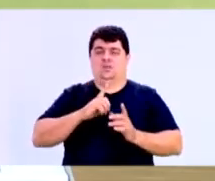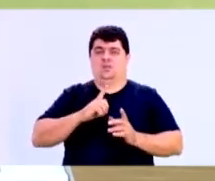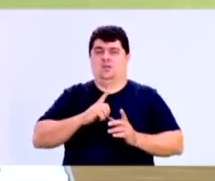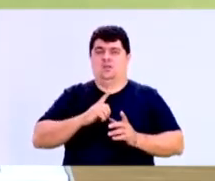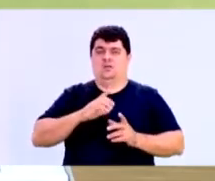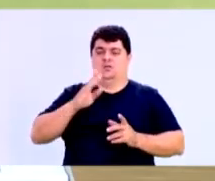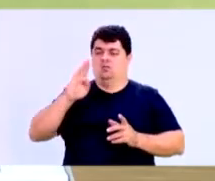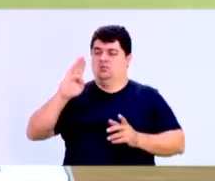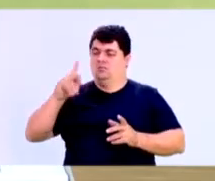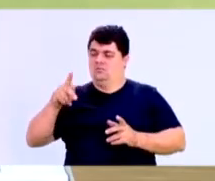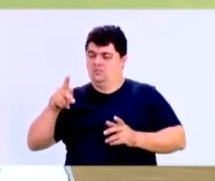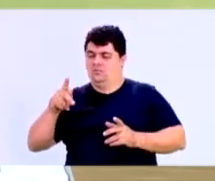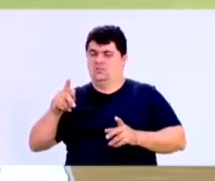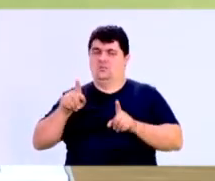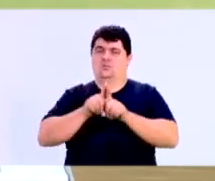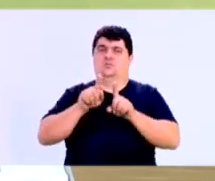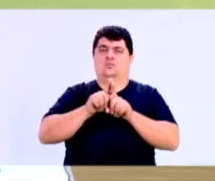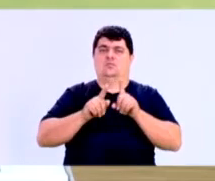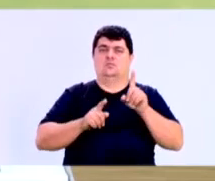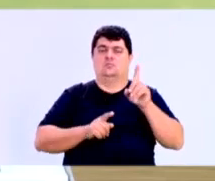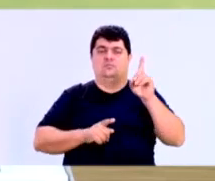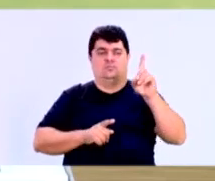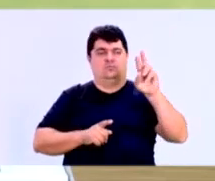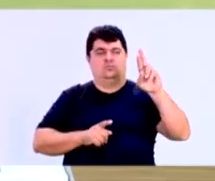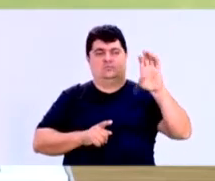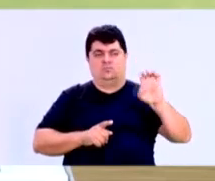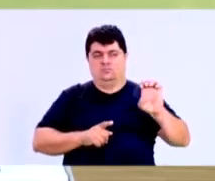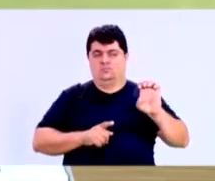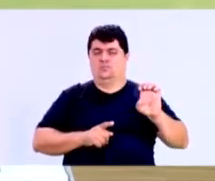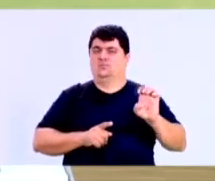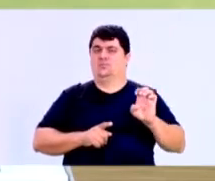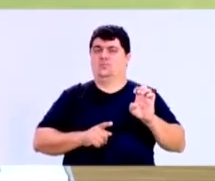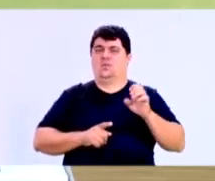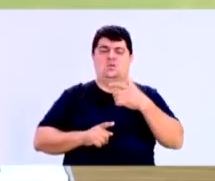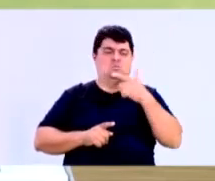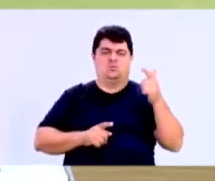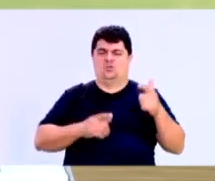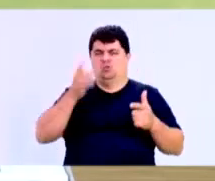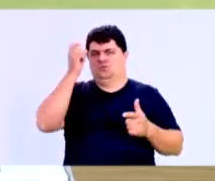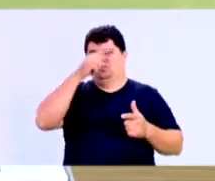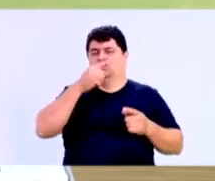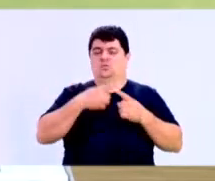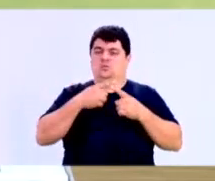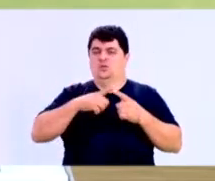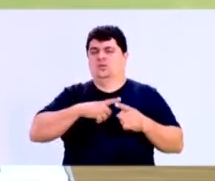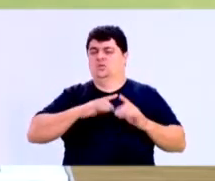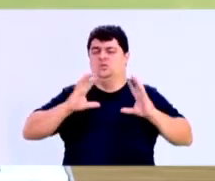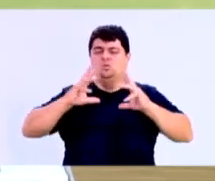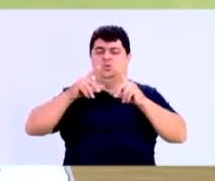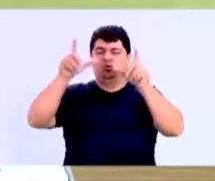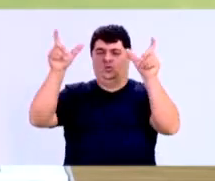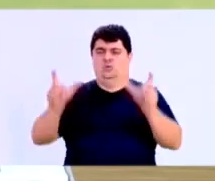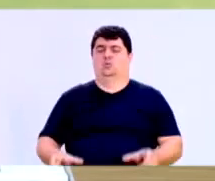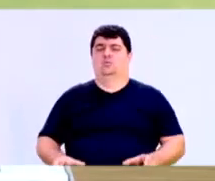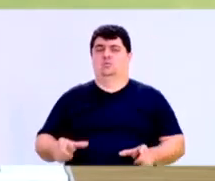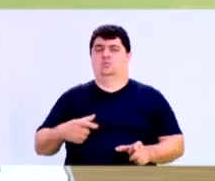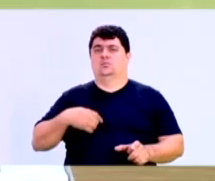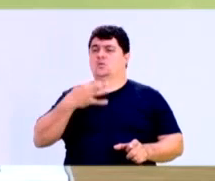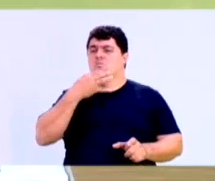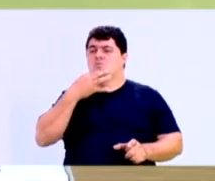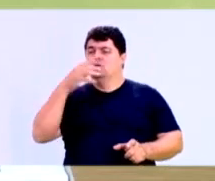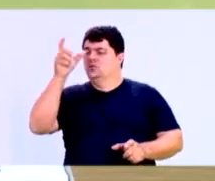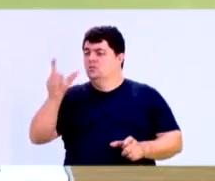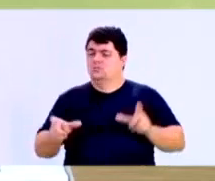com o balanço patrimonial e a demonstração do resultado do exercício. Então, não vai ter dificuldade por isso. Então, conhece as contas que estão lá no